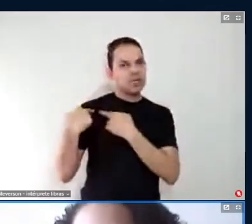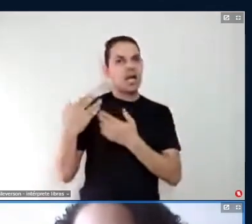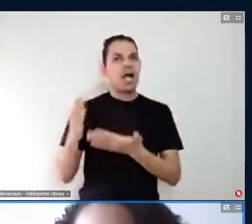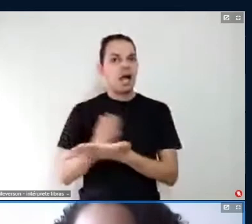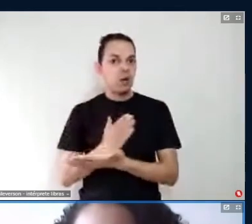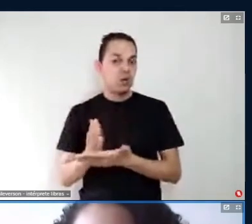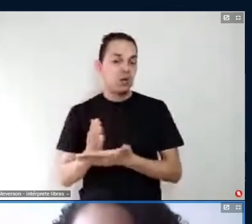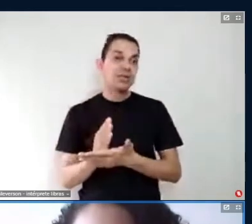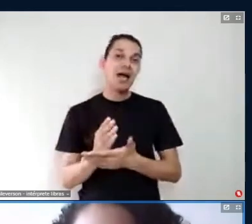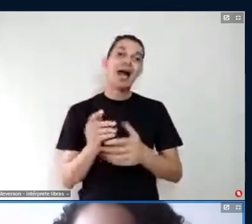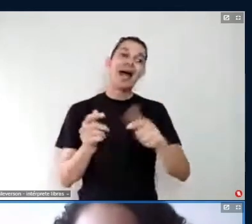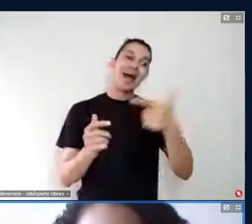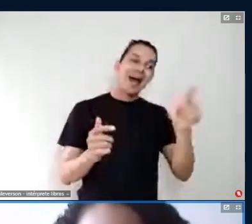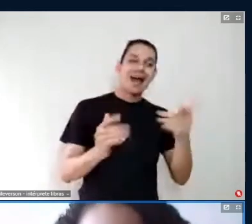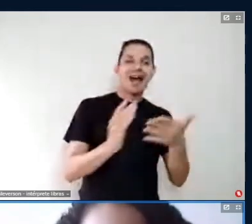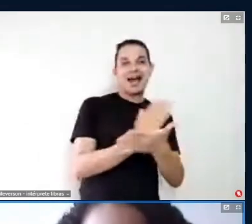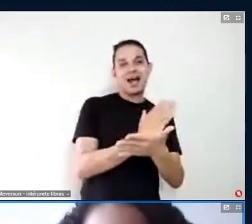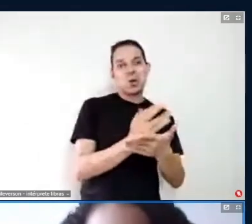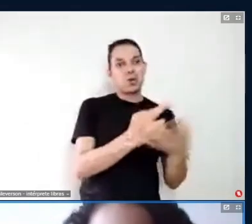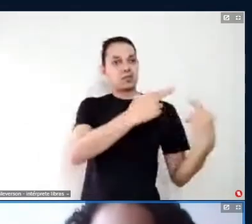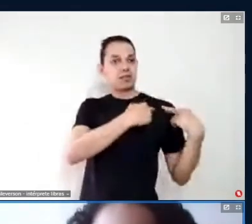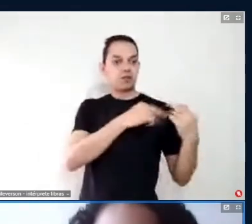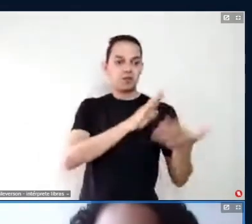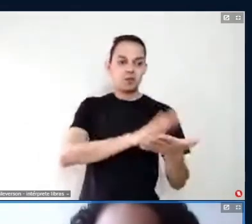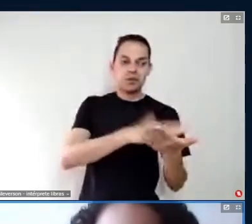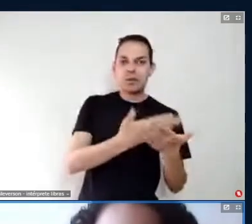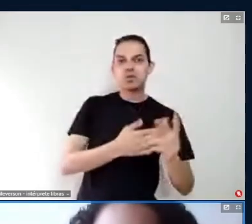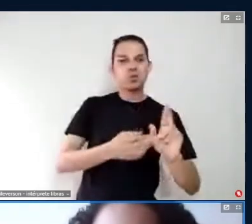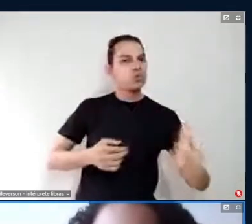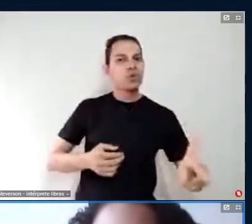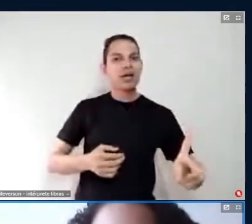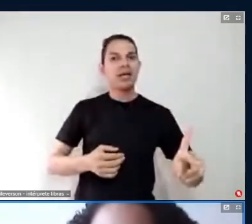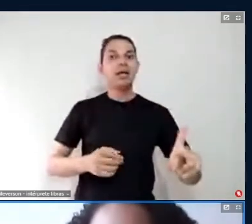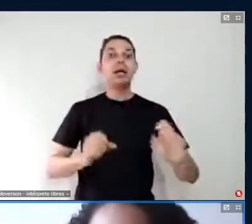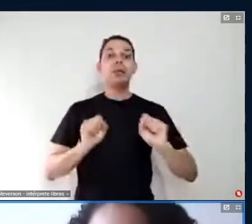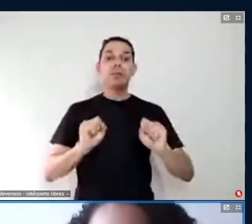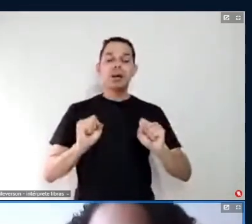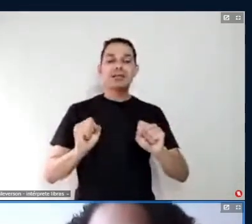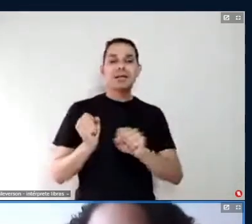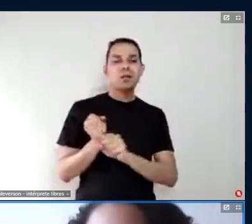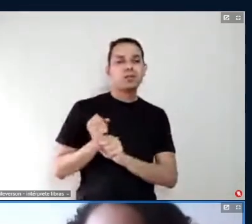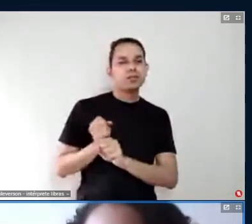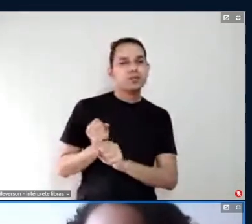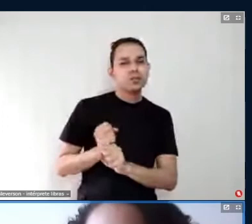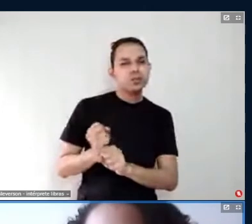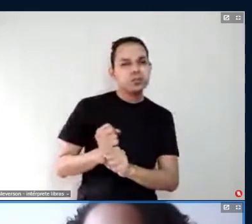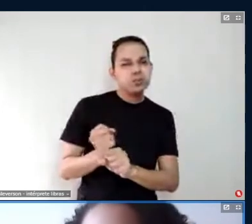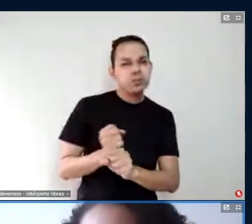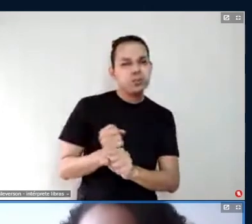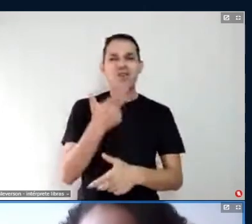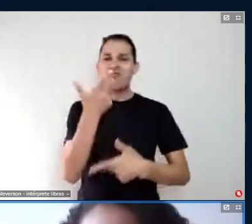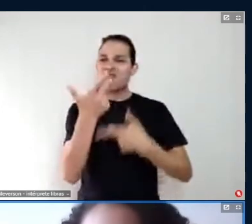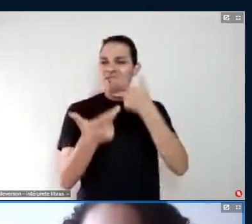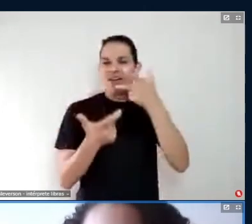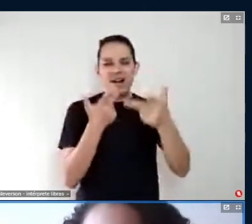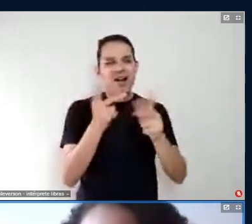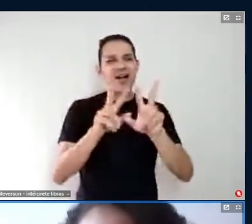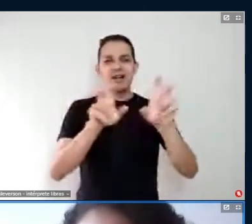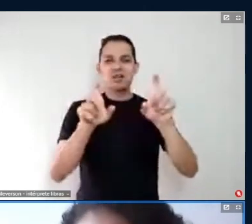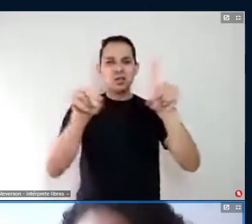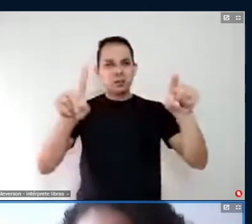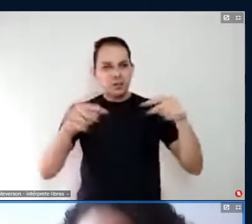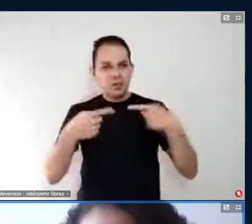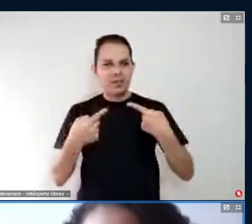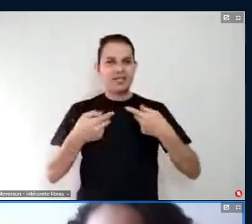alçada dos intérpretes, pode ser que eles tenham já muito tempo comentado sobre os desafios que eles